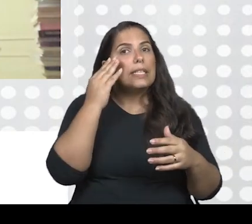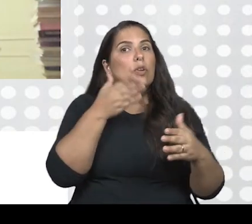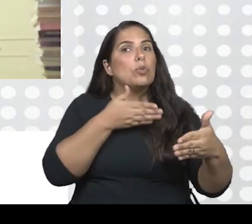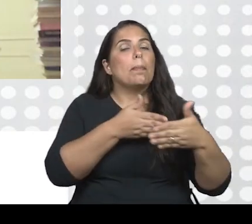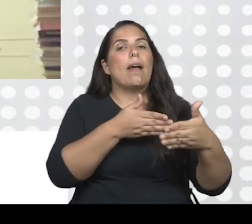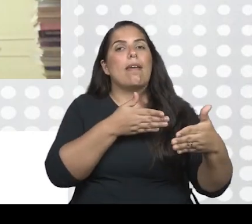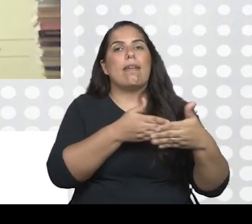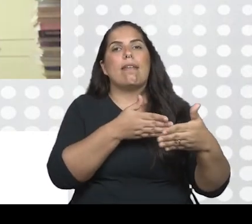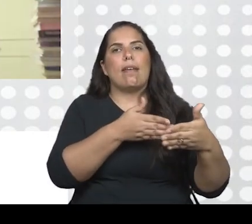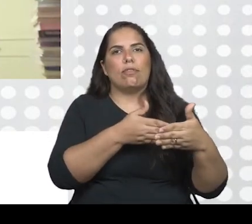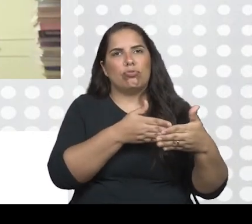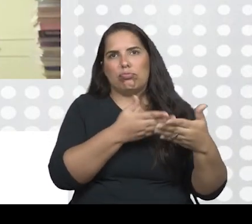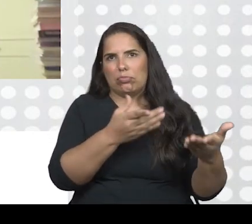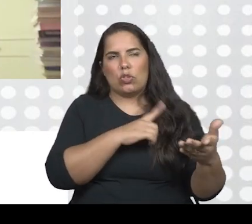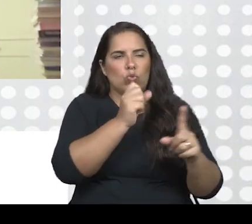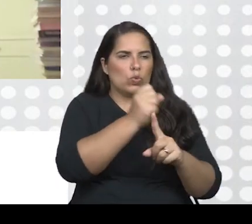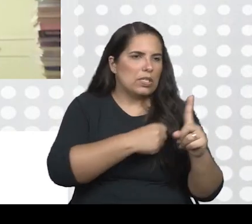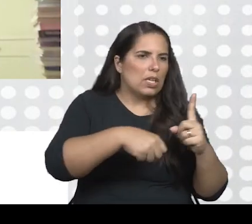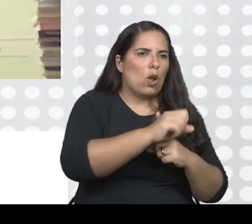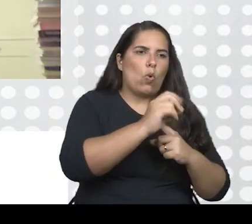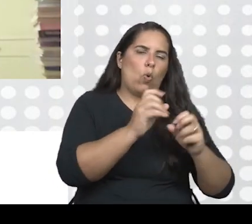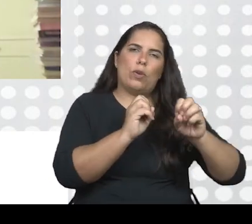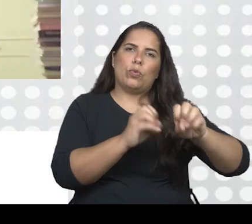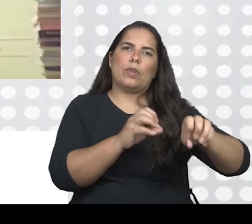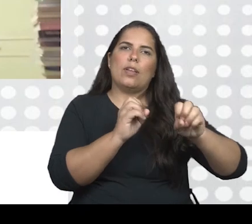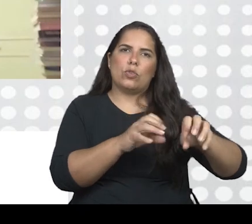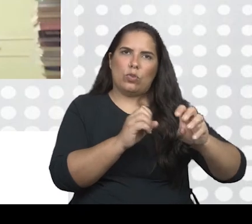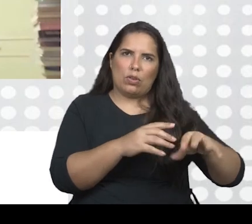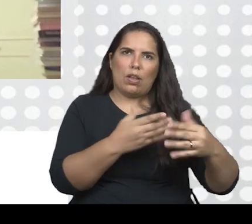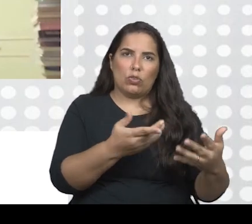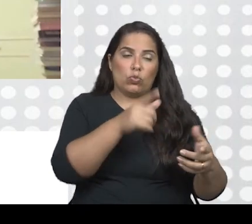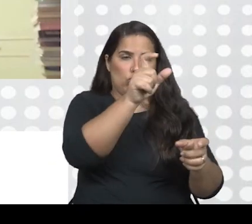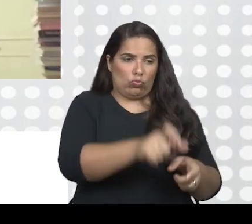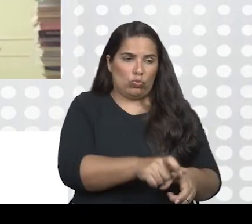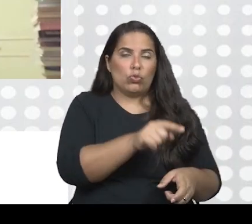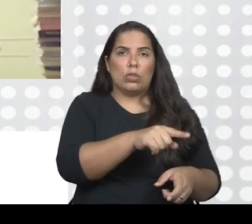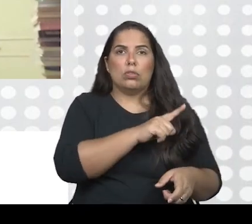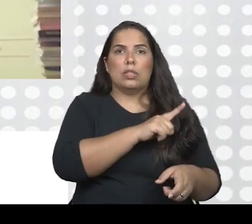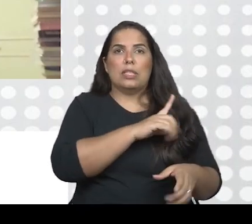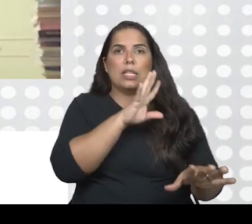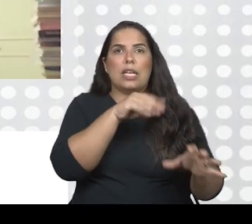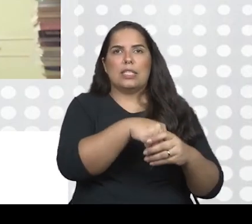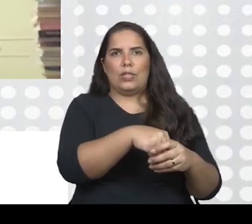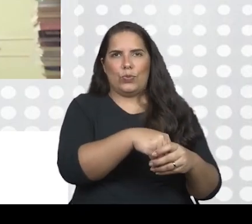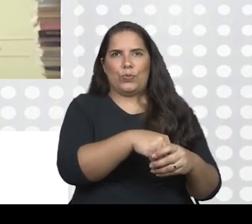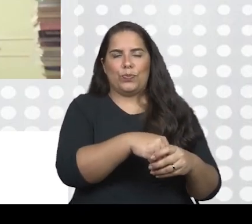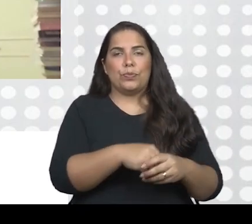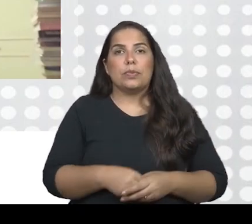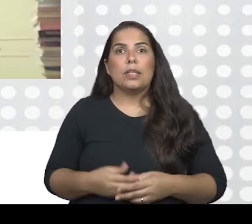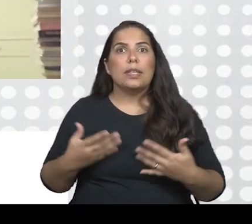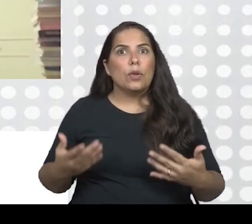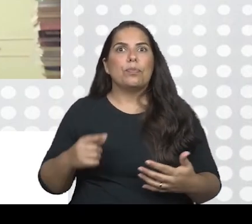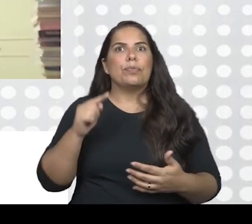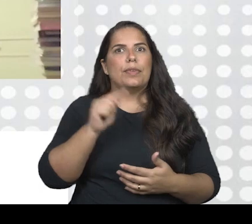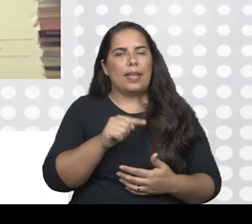as barreiras, sejam elas sociais ou educacionais, nas quais o sujeito está inserido. Então, a